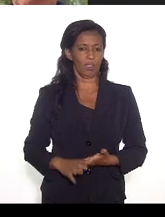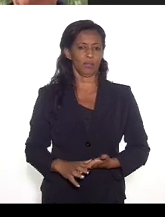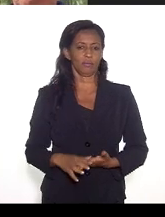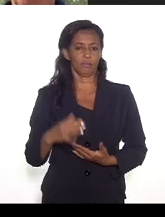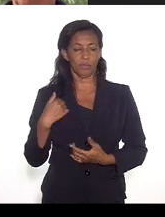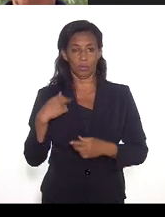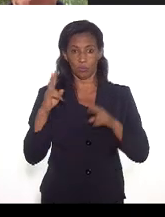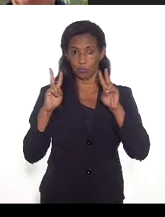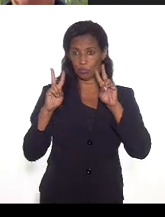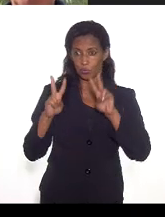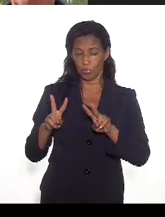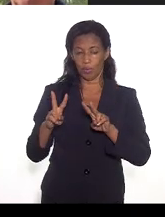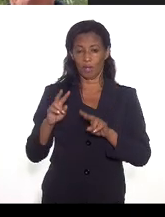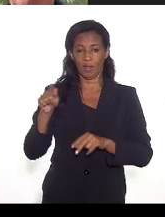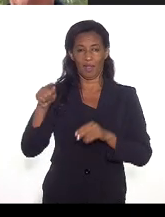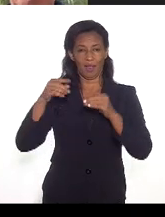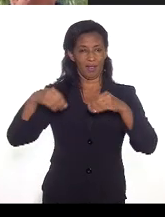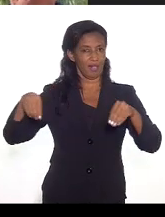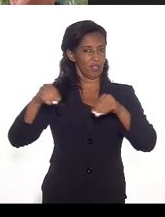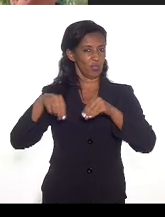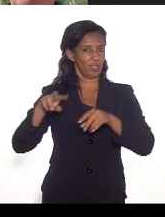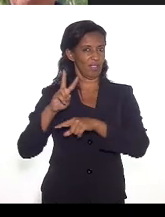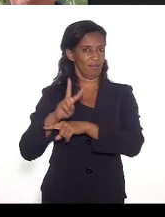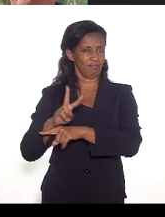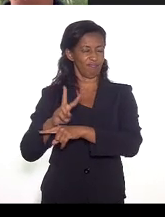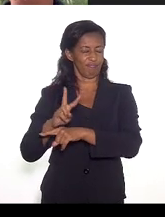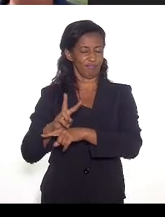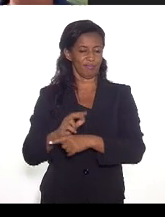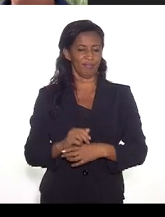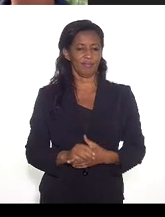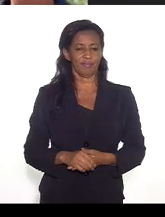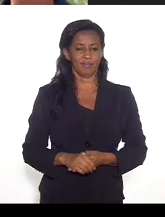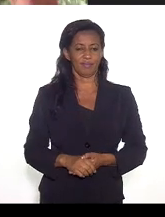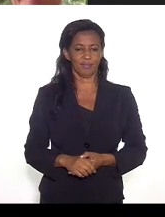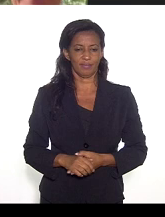de olho lá na sua terra reservada. Wilkes,